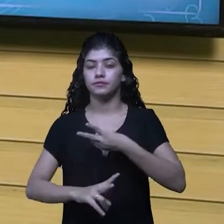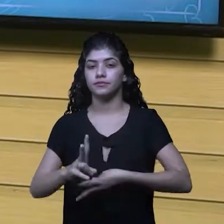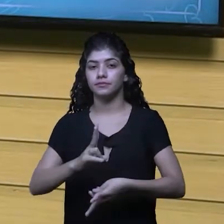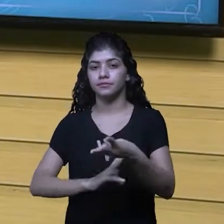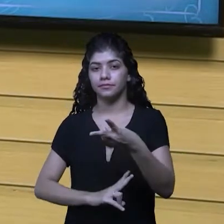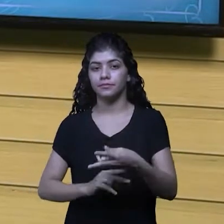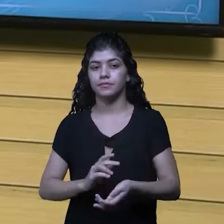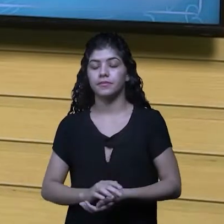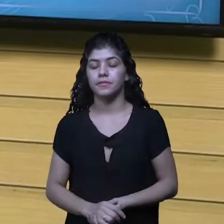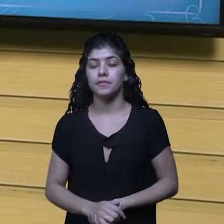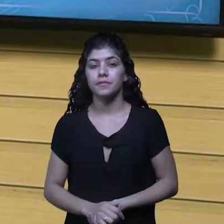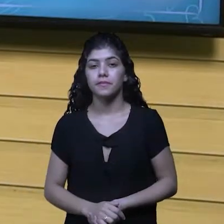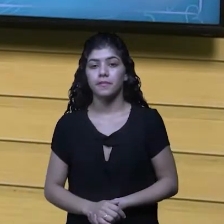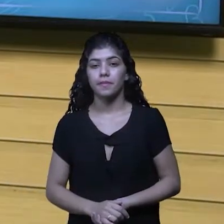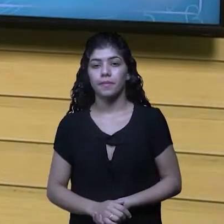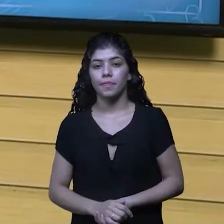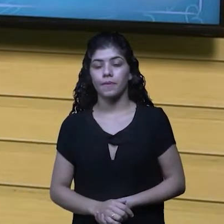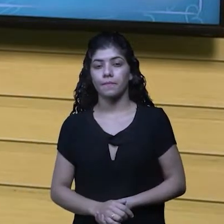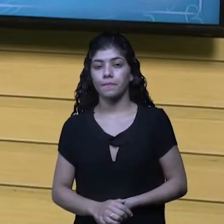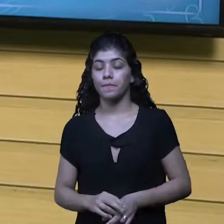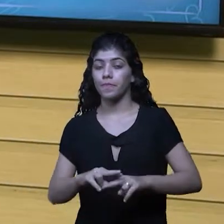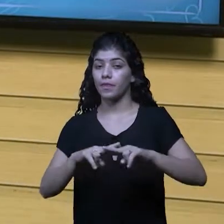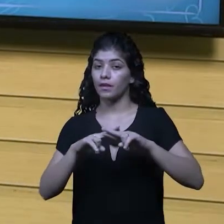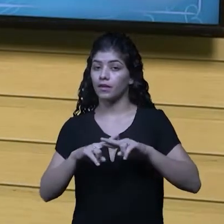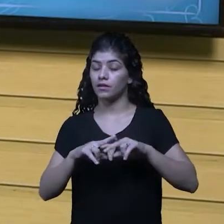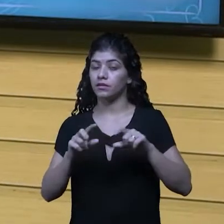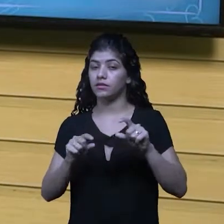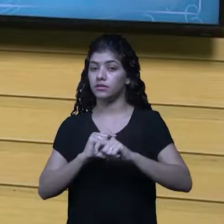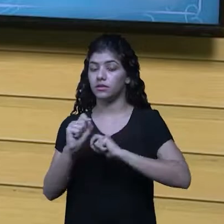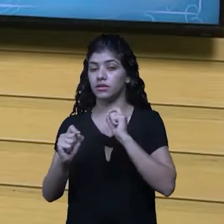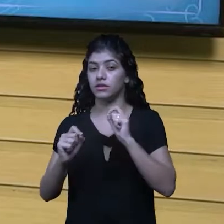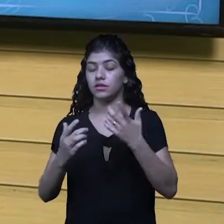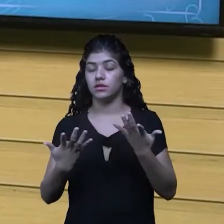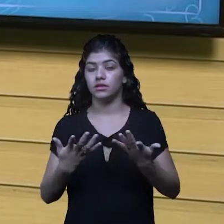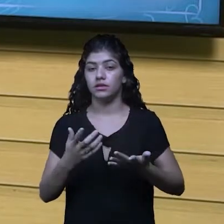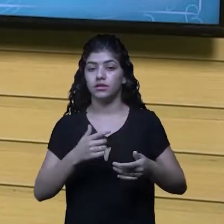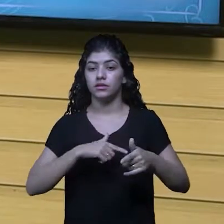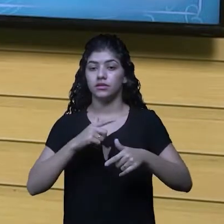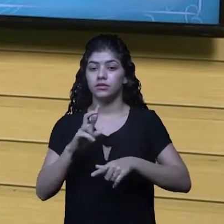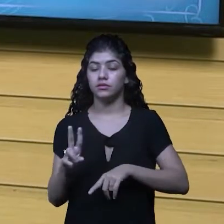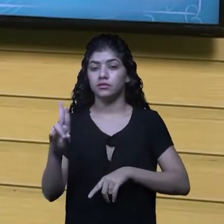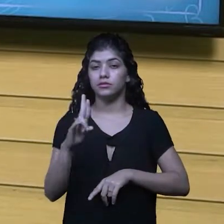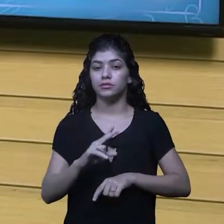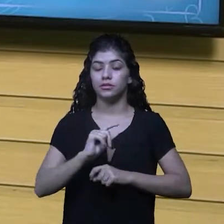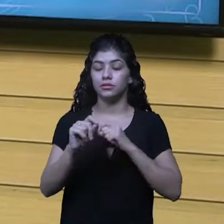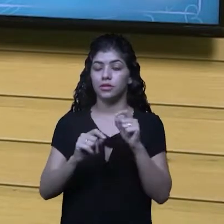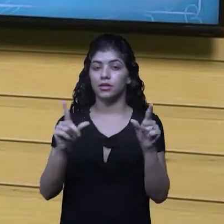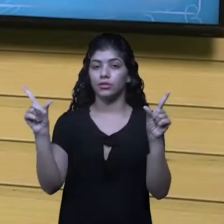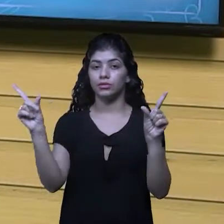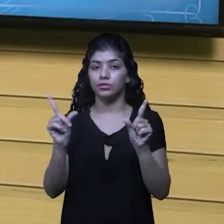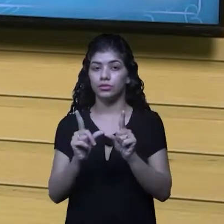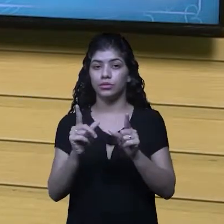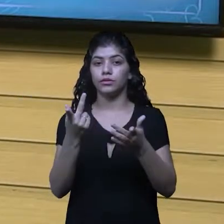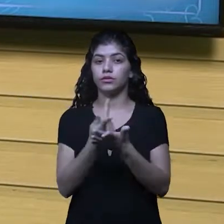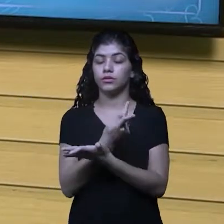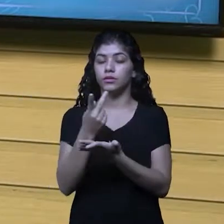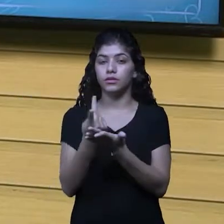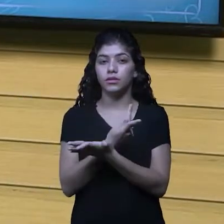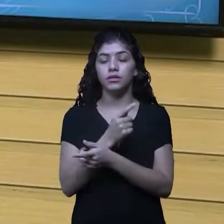numa medida. Porém, aqui nós vamos trabalhar com esta diminuição desses